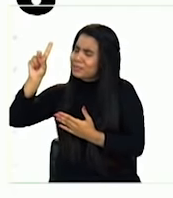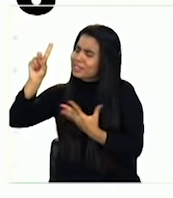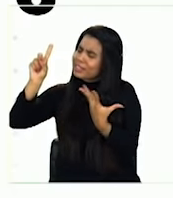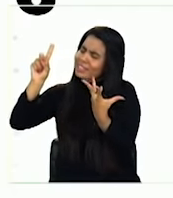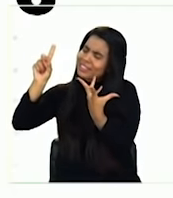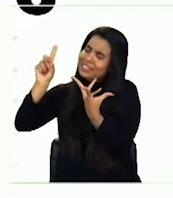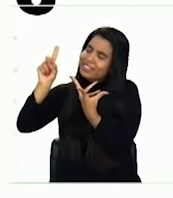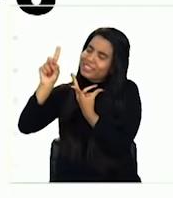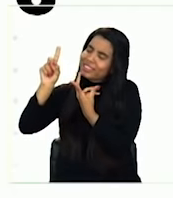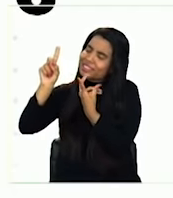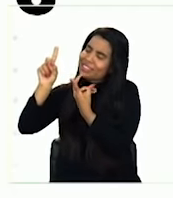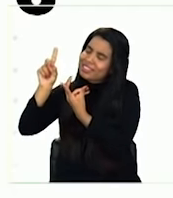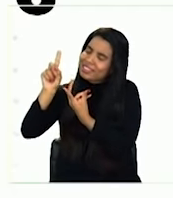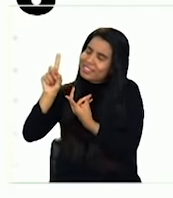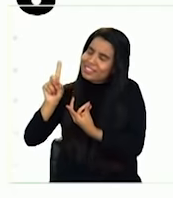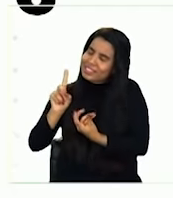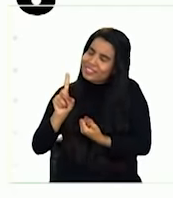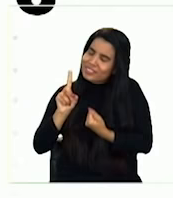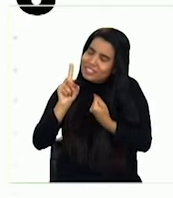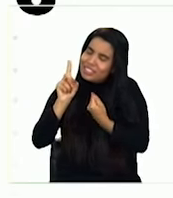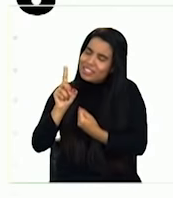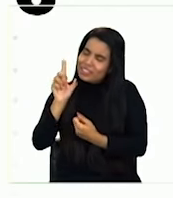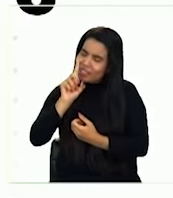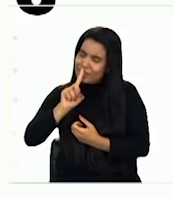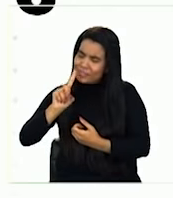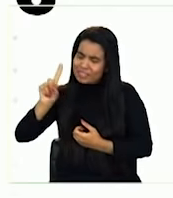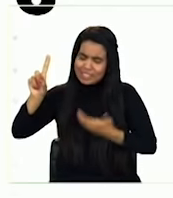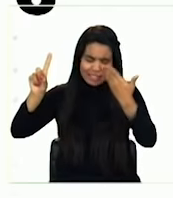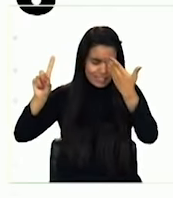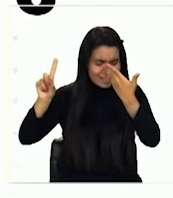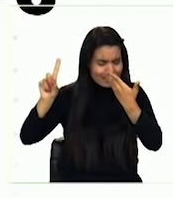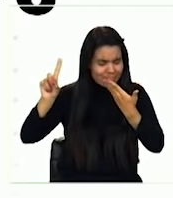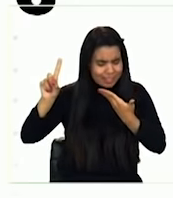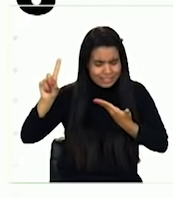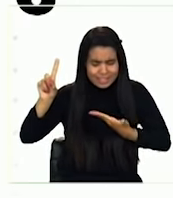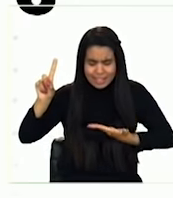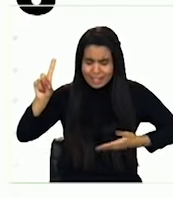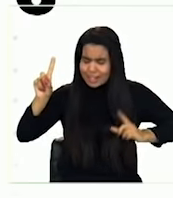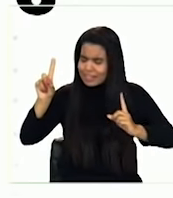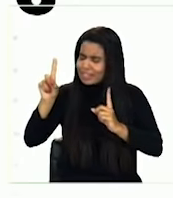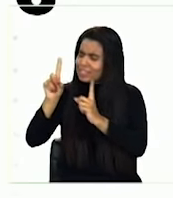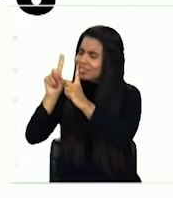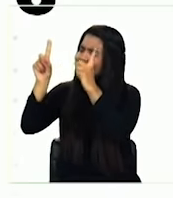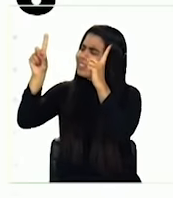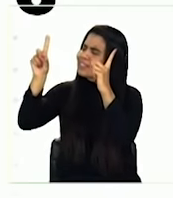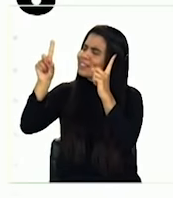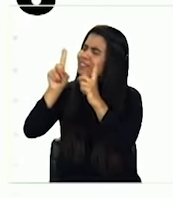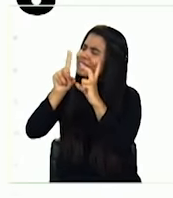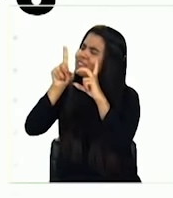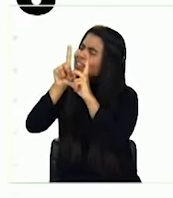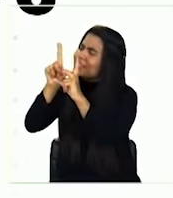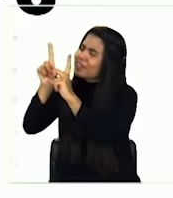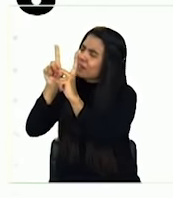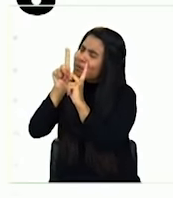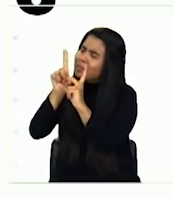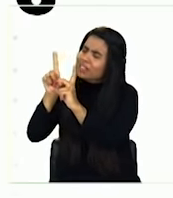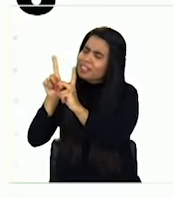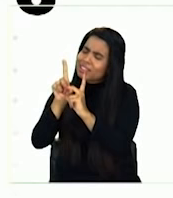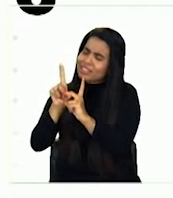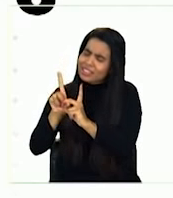Deus meu. Eu encontrei teus altares, Senhor,